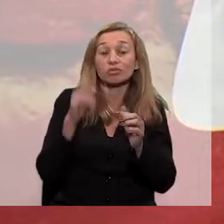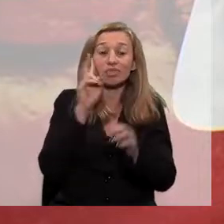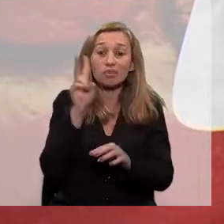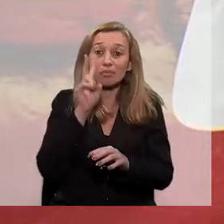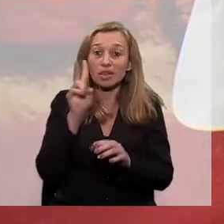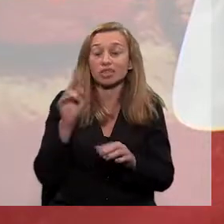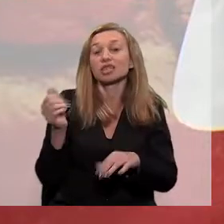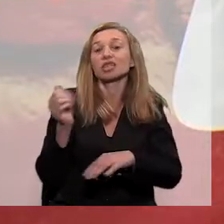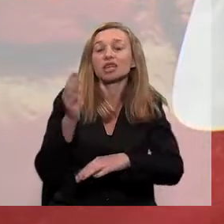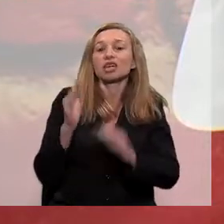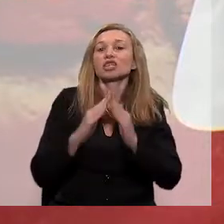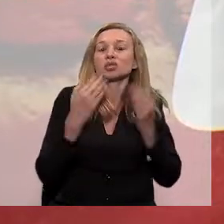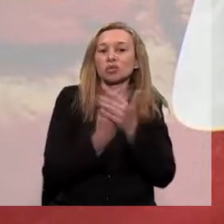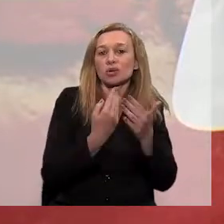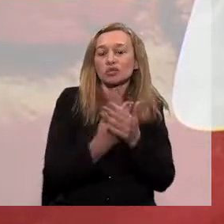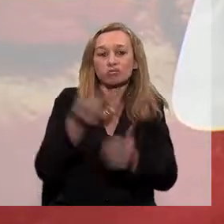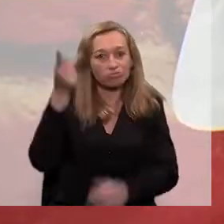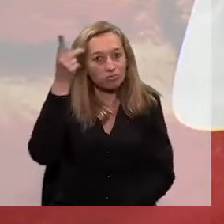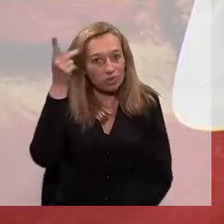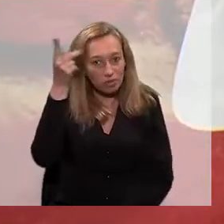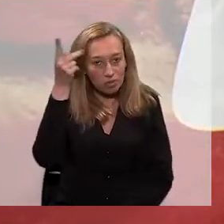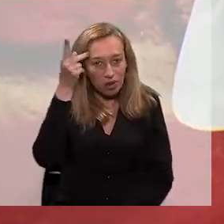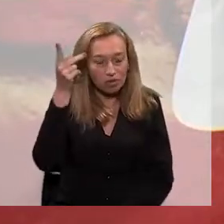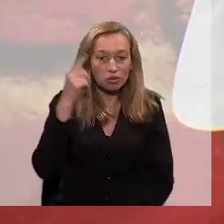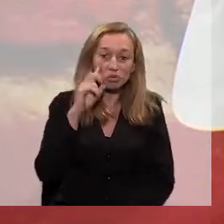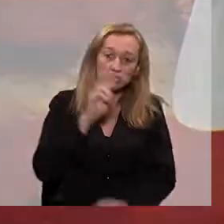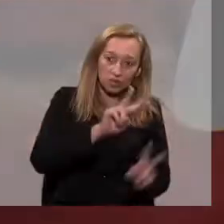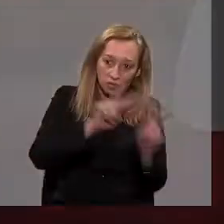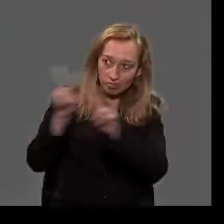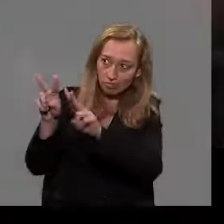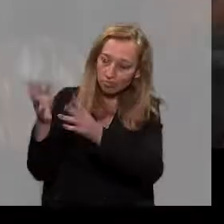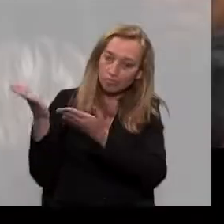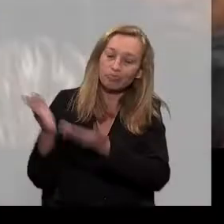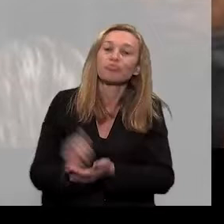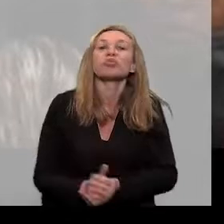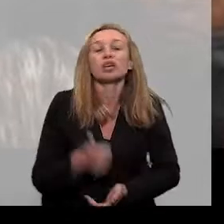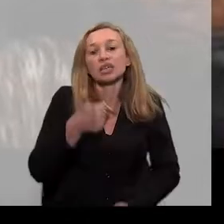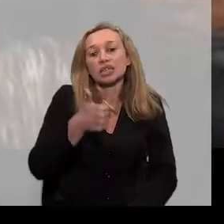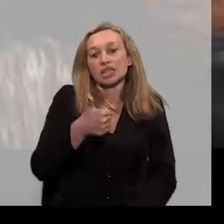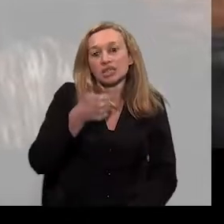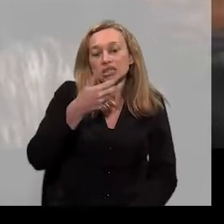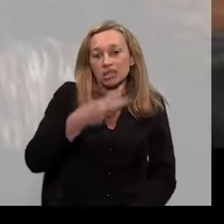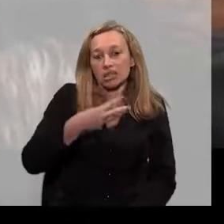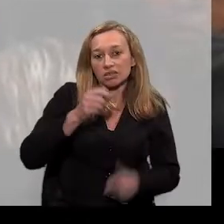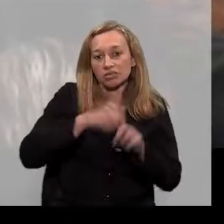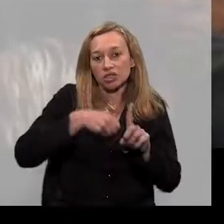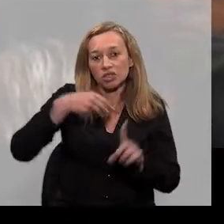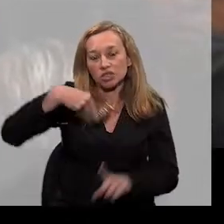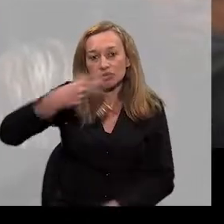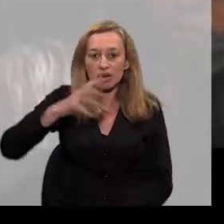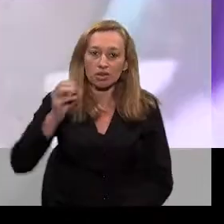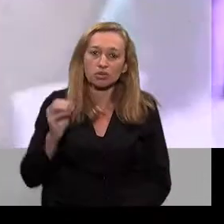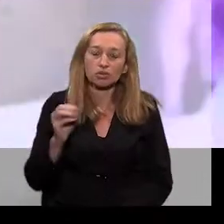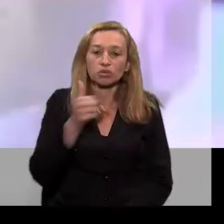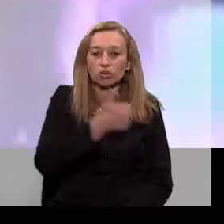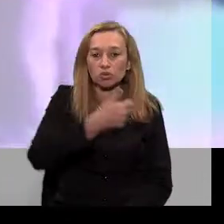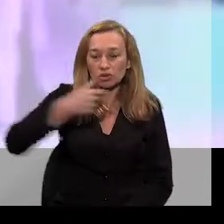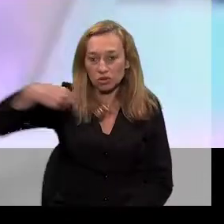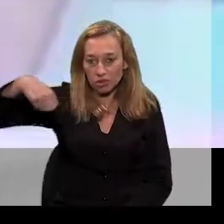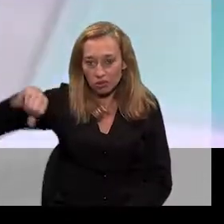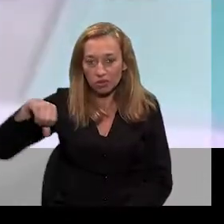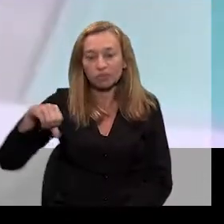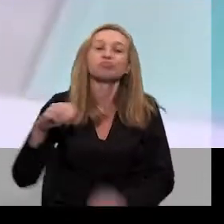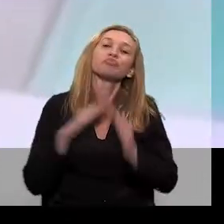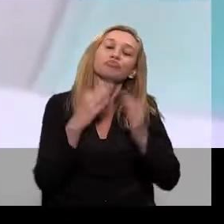Brasil, em Suzano, no estado de São Paulo. Vamos assistir as imagens. 13 de março de 2019, na